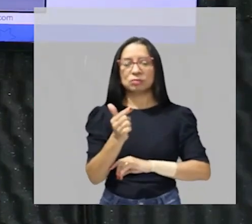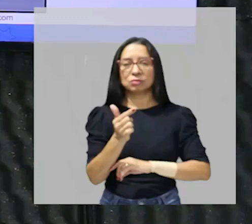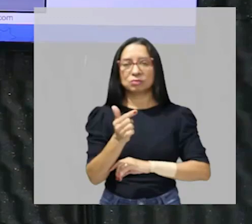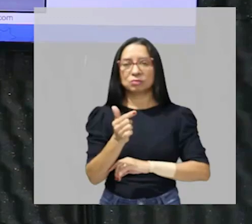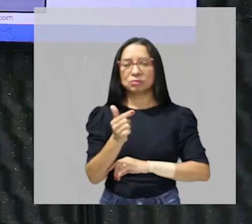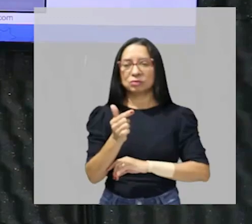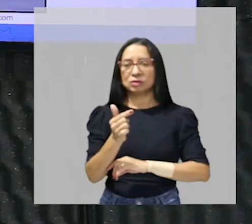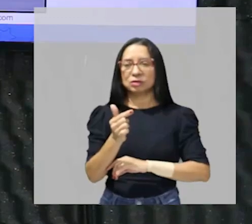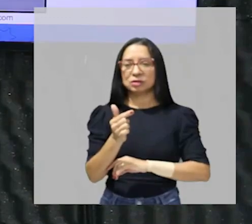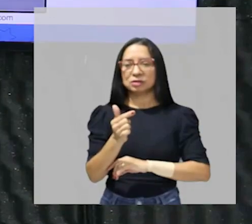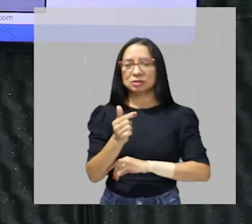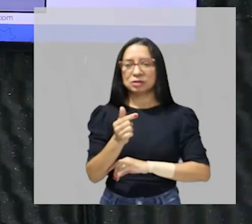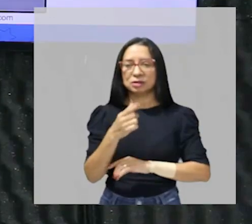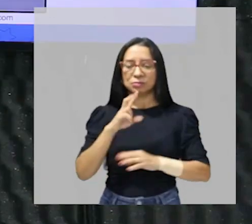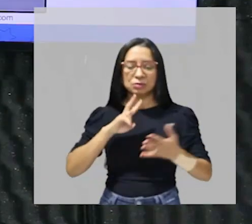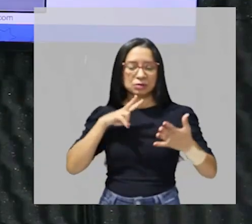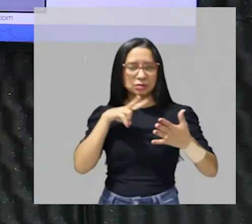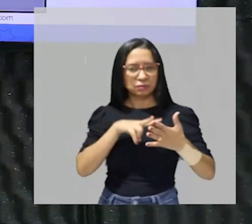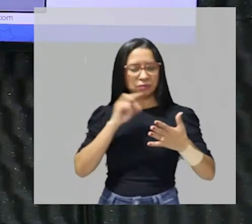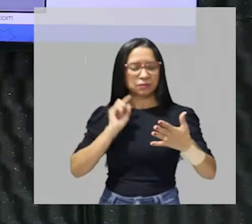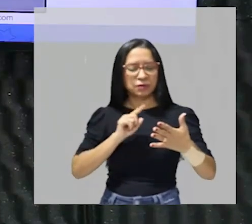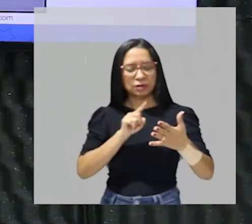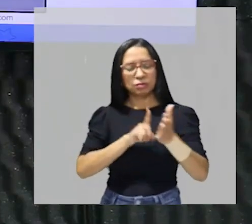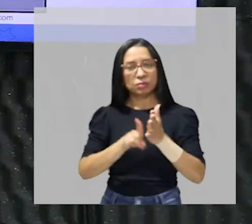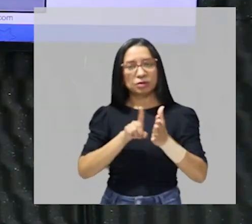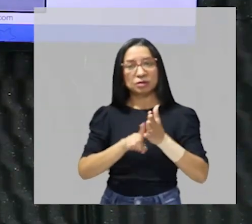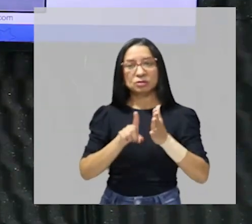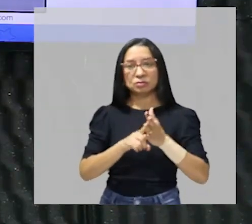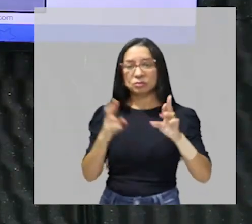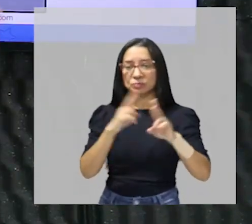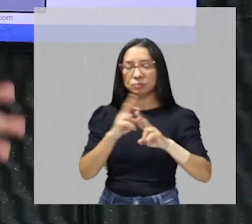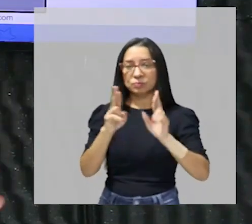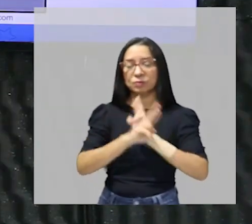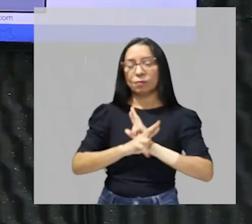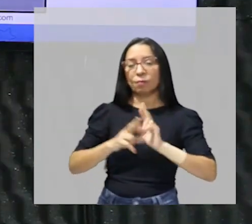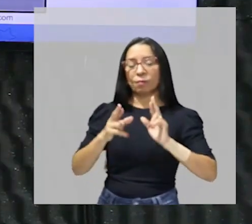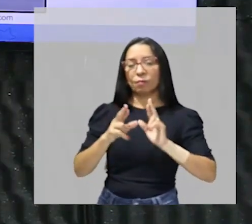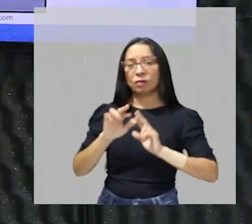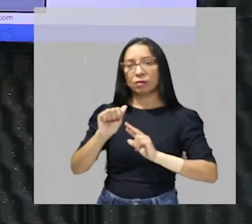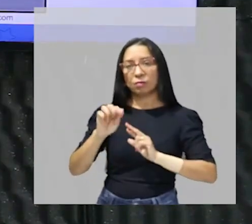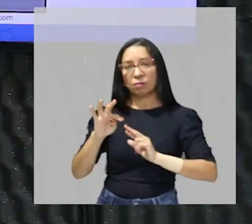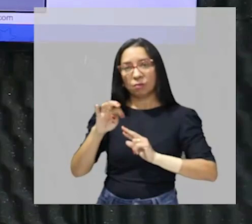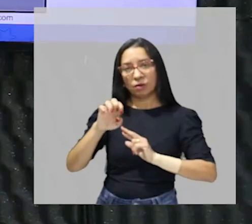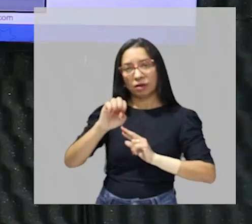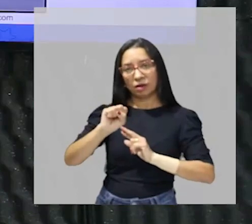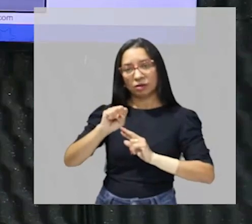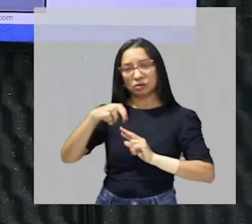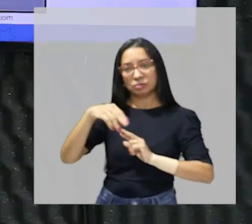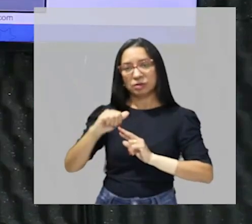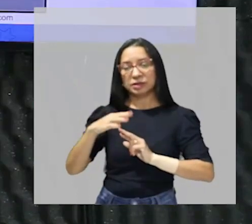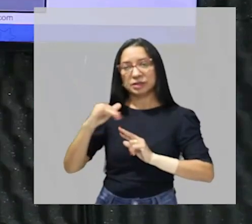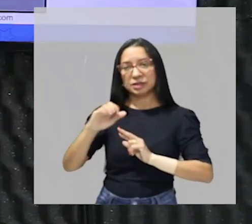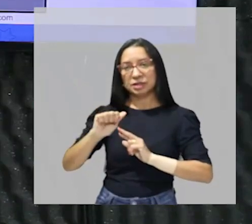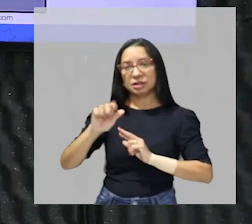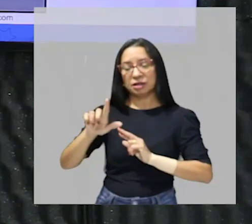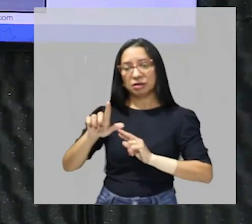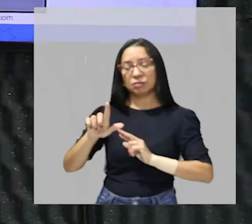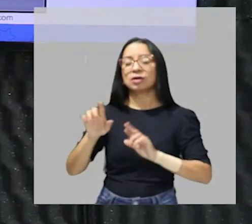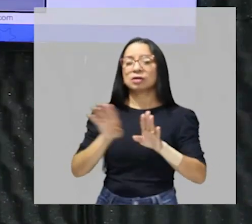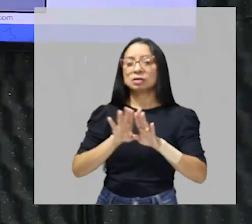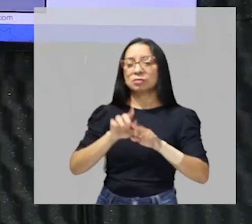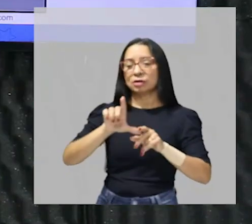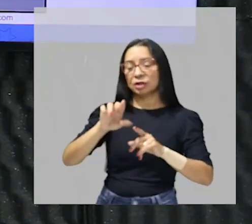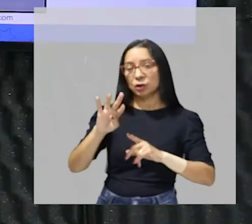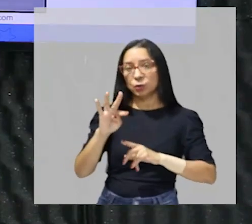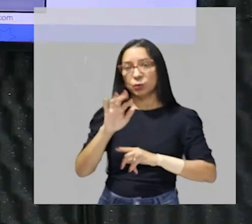uma questão que está relacionada às artes marciais e às lutas, vocês vão diferir completamente de